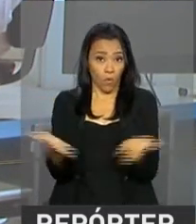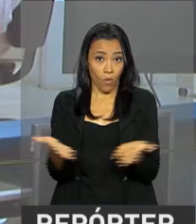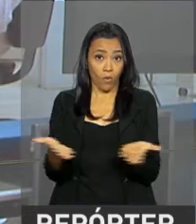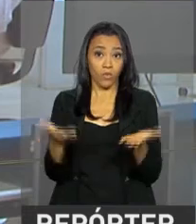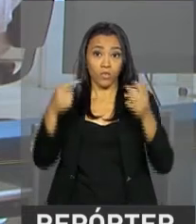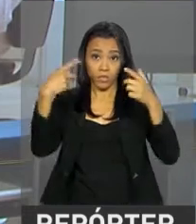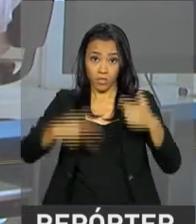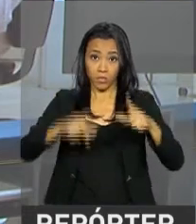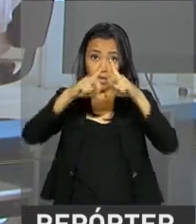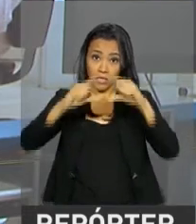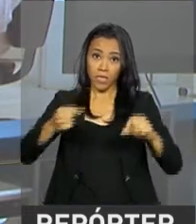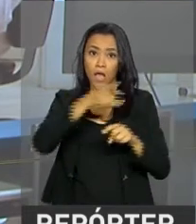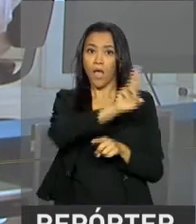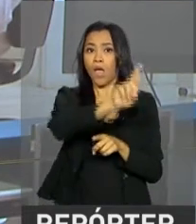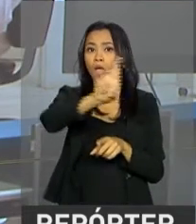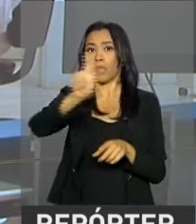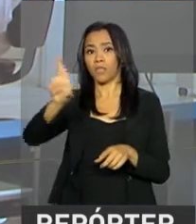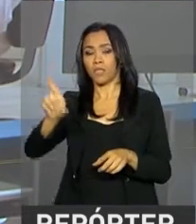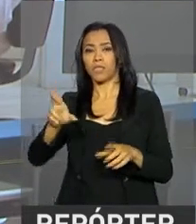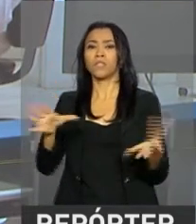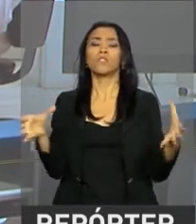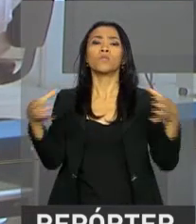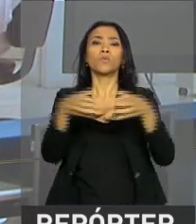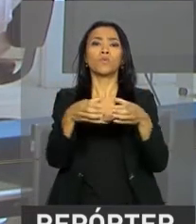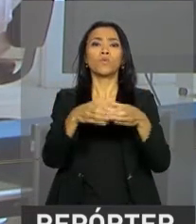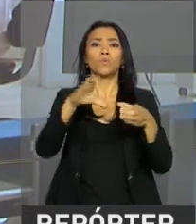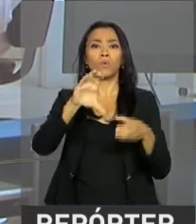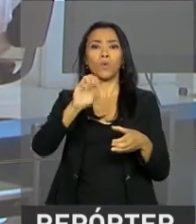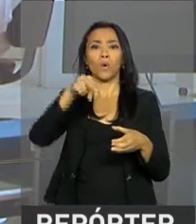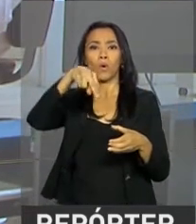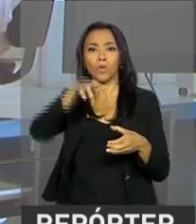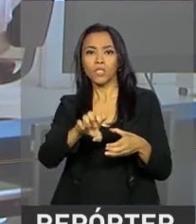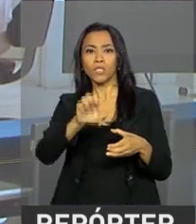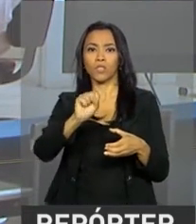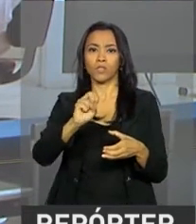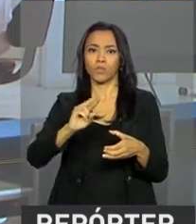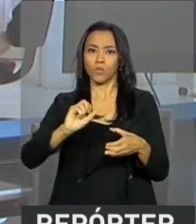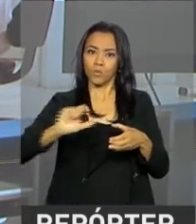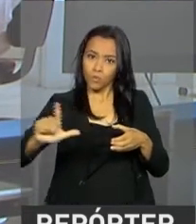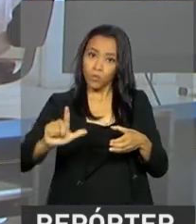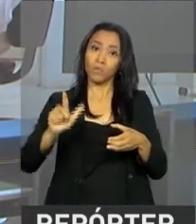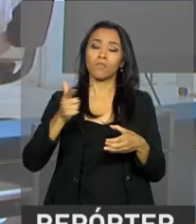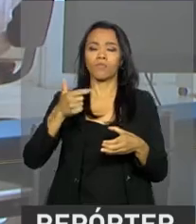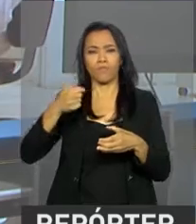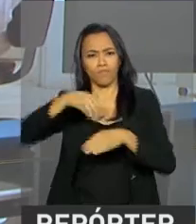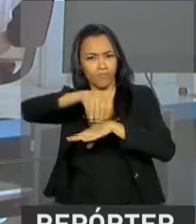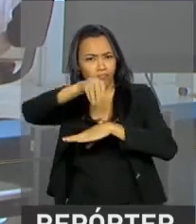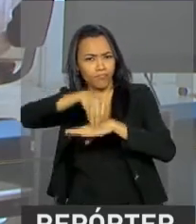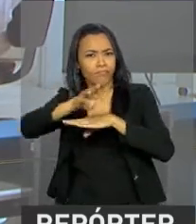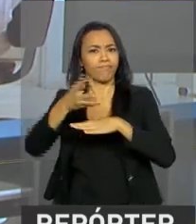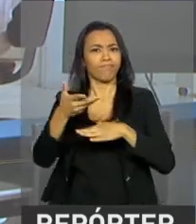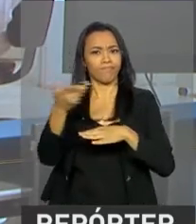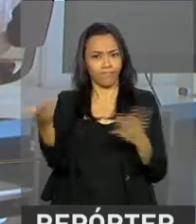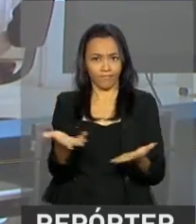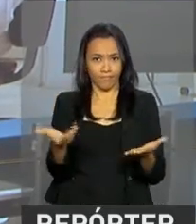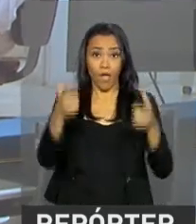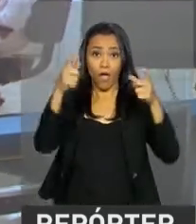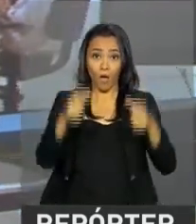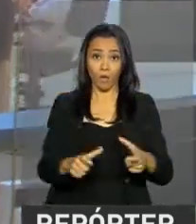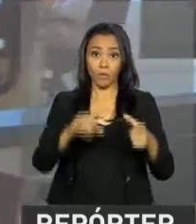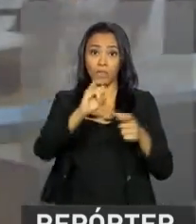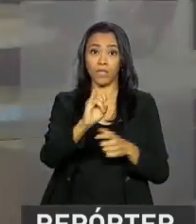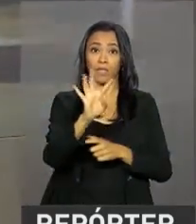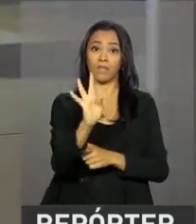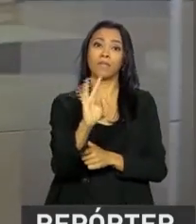dos países do cone sul quem está acompanhando esse assunto e traz as informações para a gente lá do palácio do itamaraty